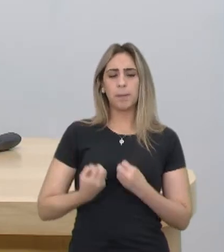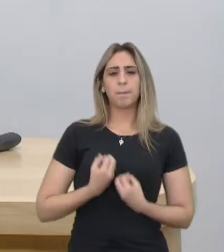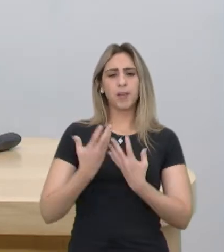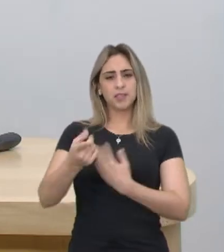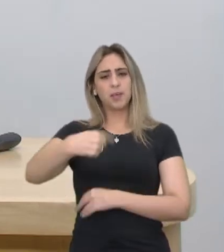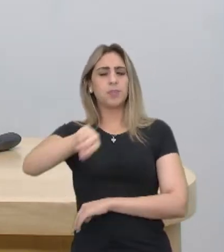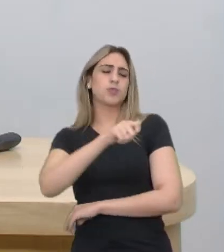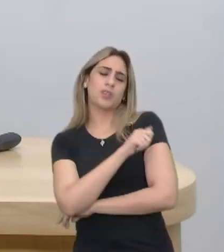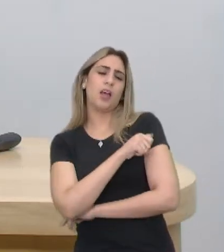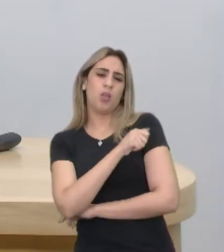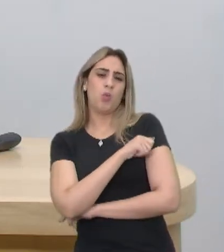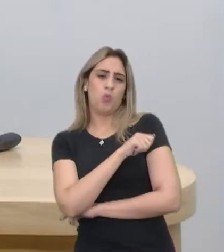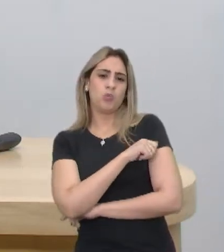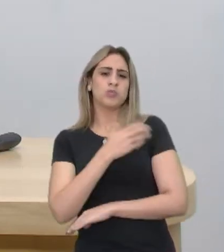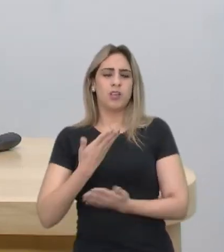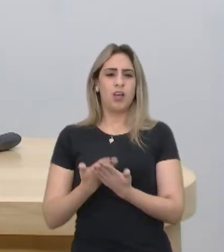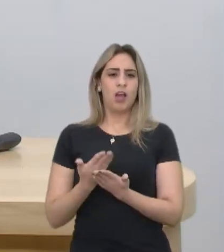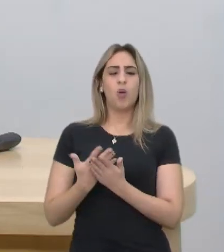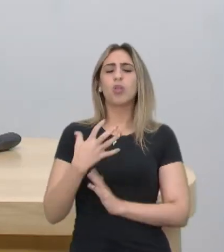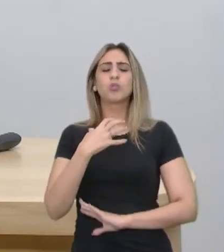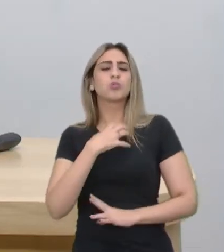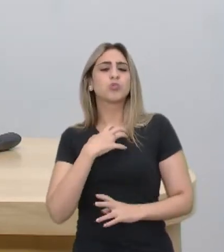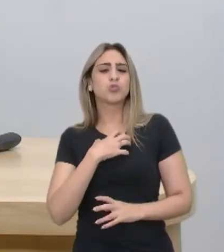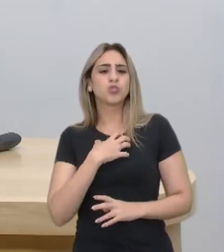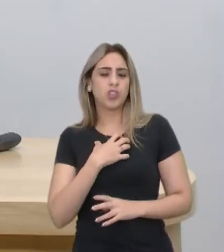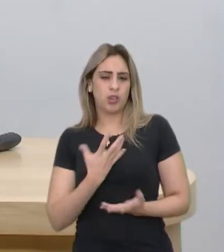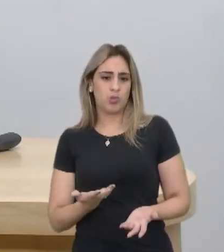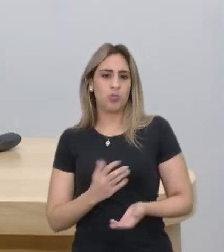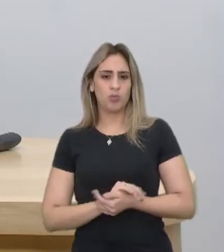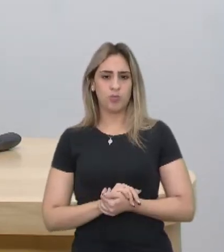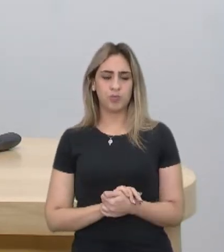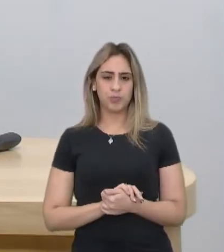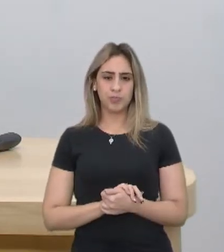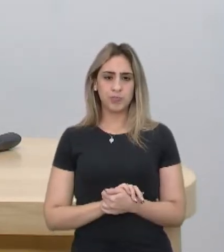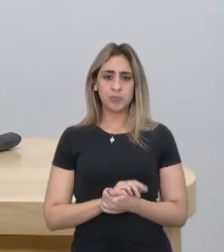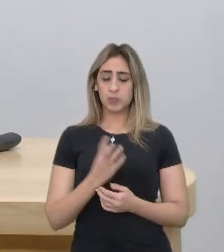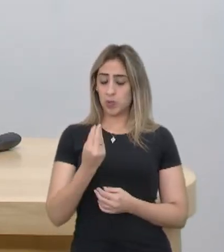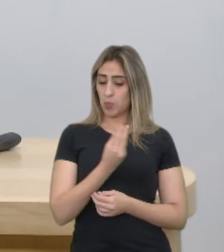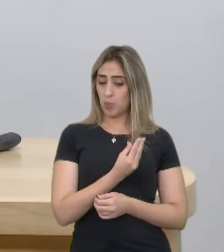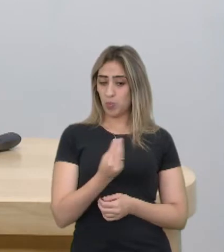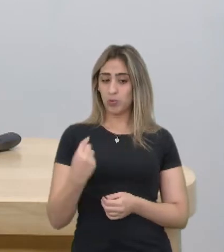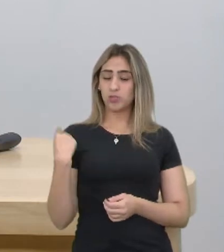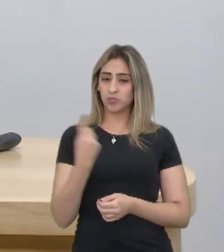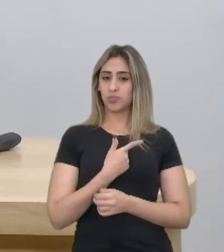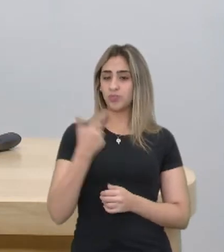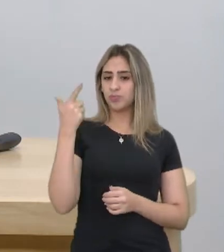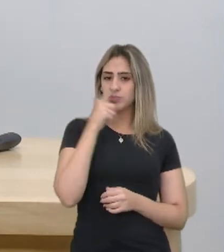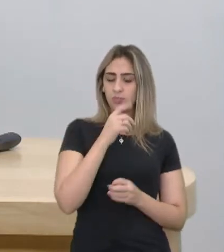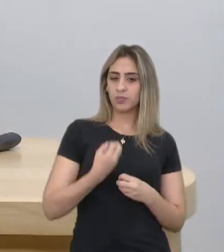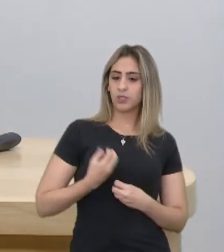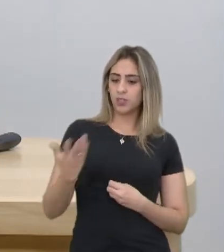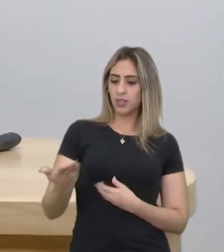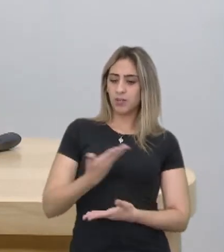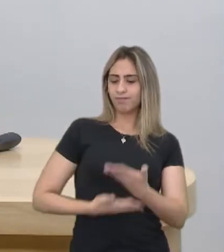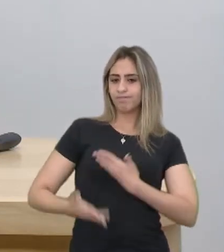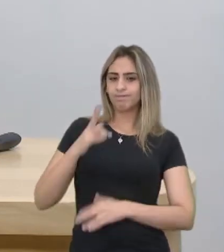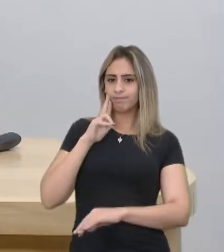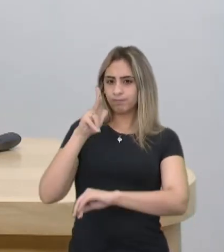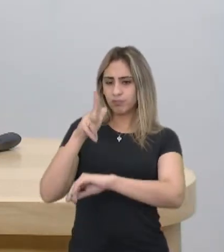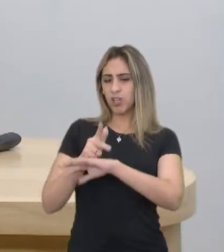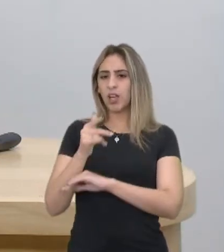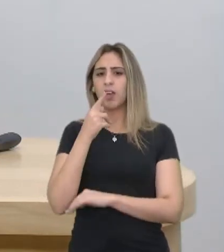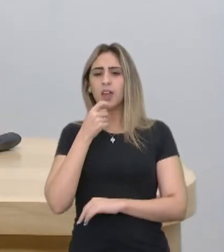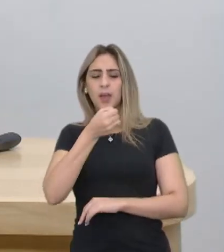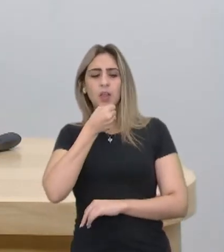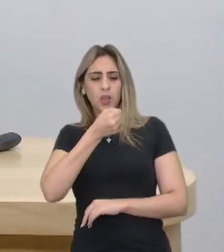isso na aula de uma forma ou de outra, né? Muitas vezes a gente consegue passar um vídeo, né, ou uma